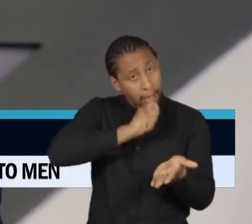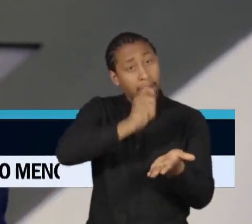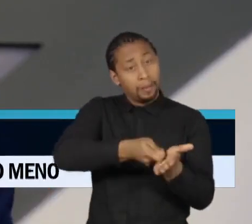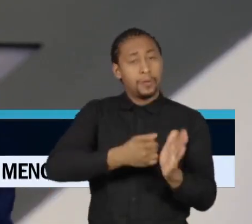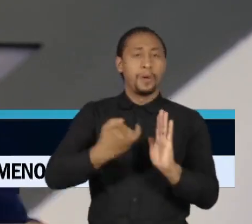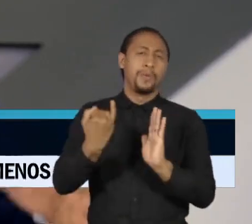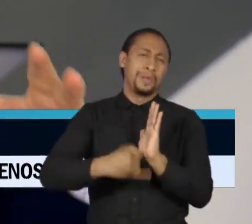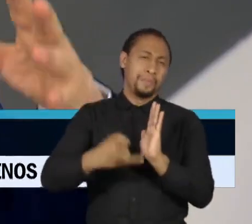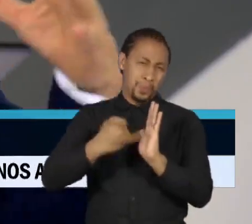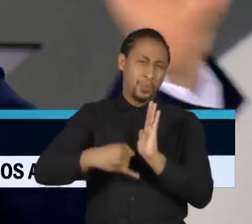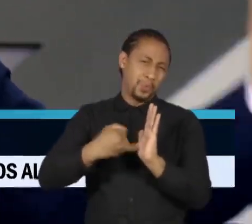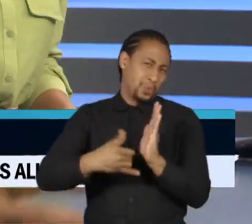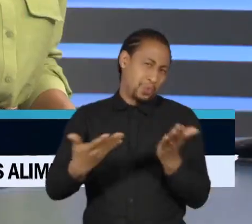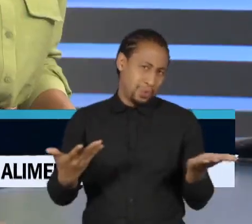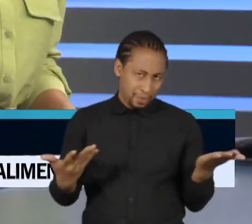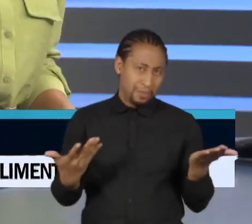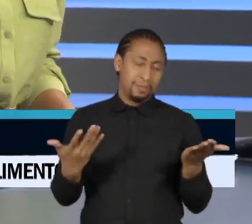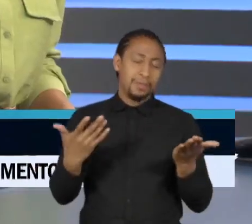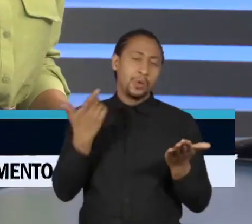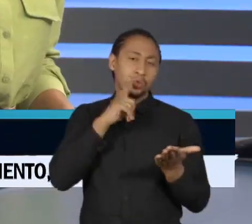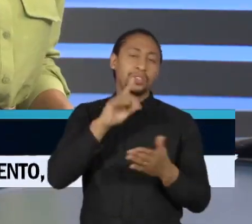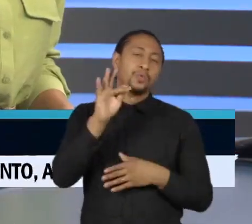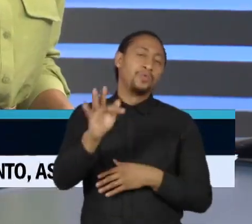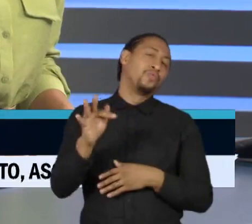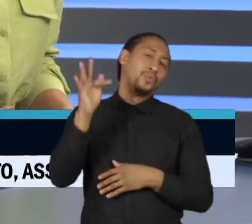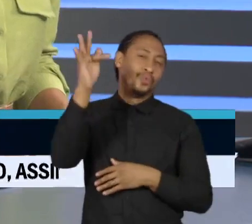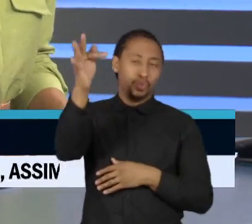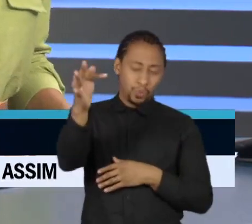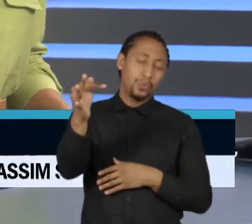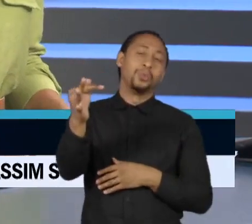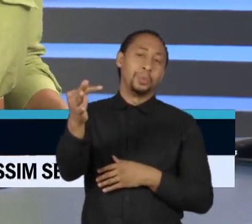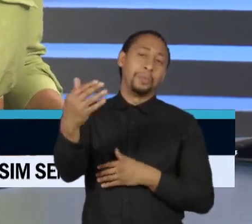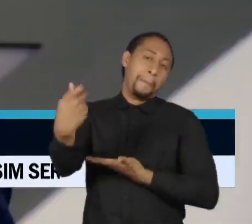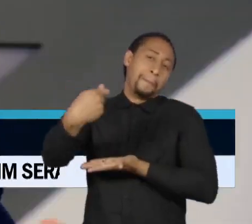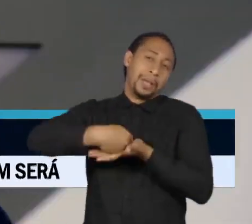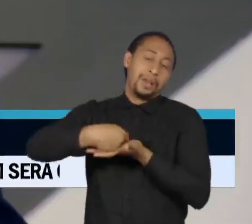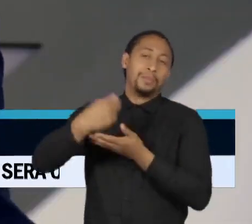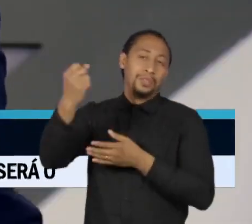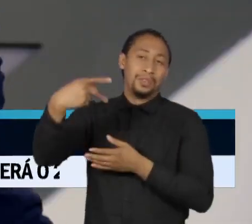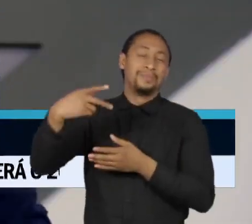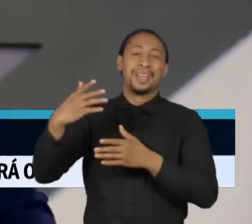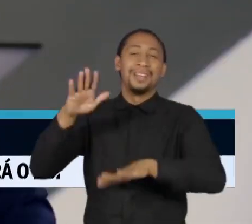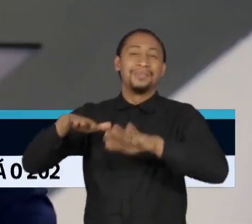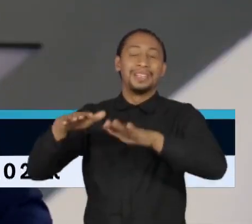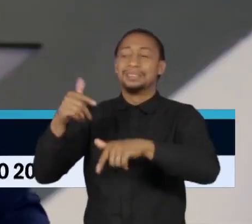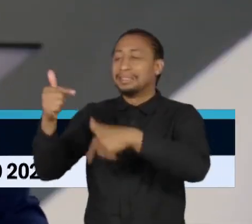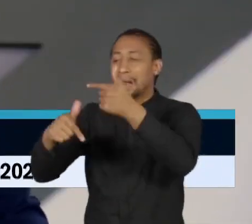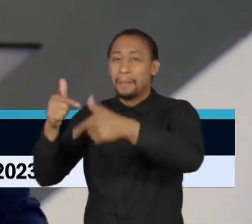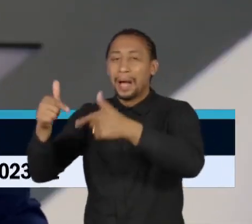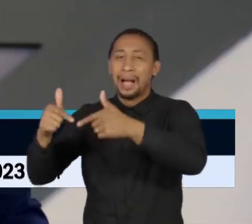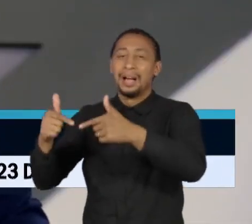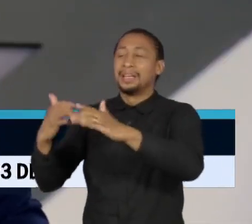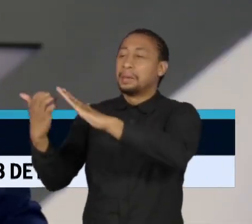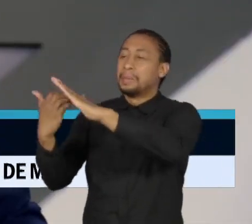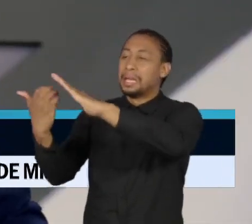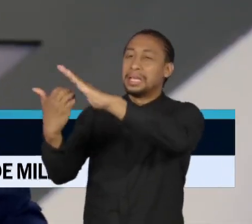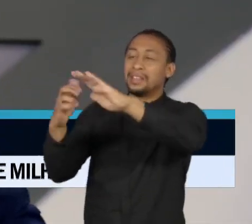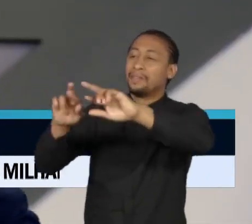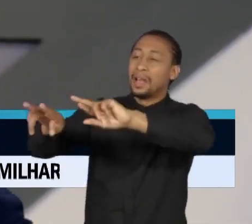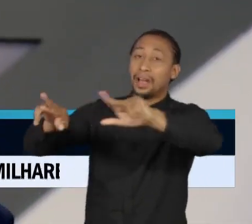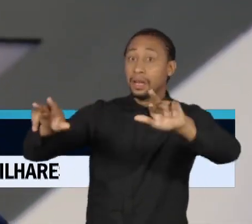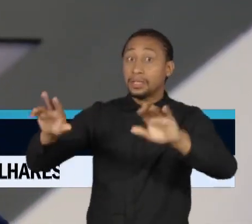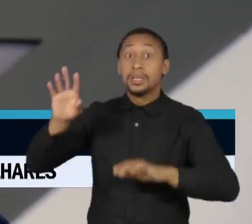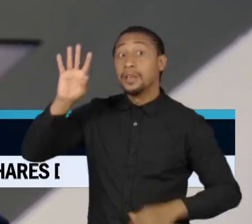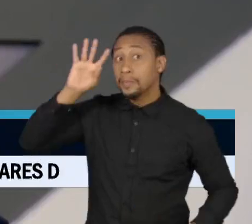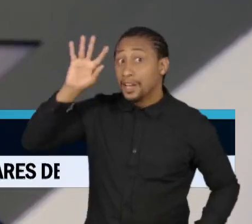fase, enfim, que a gente é terceirizado, trabalha em várias empresas, não sei o quê. Se fizer uma revisão da vida toda para mim,